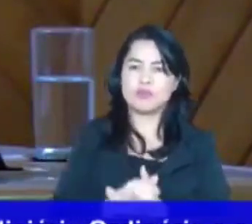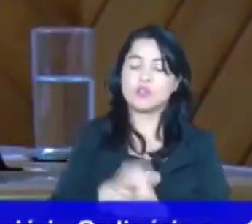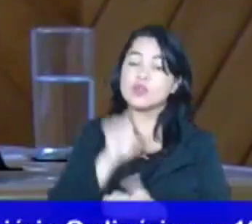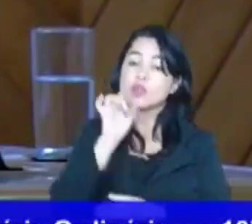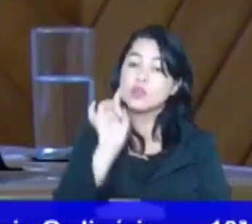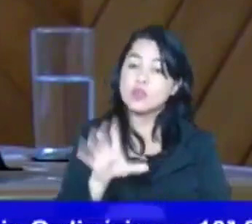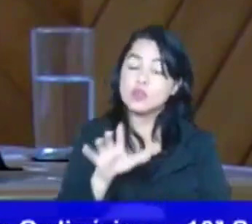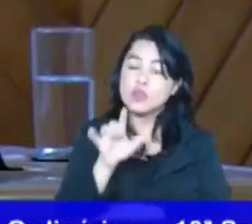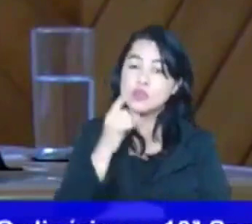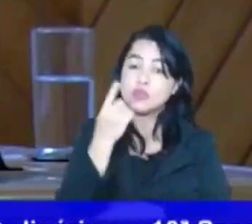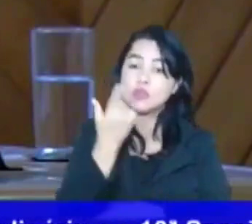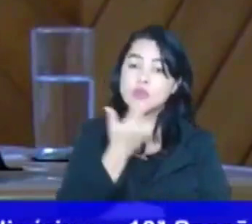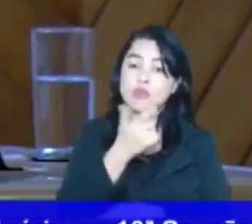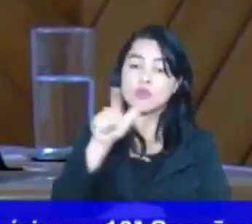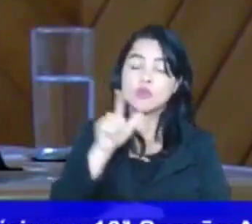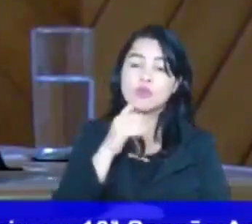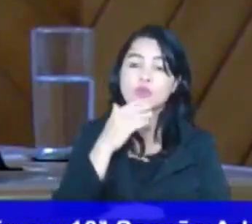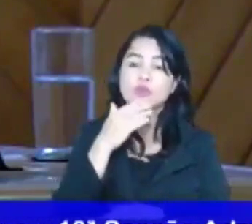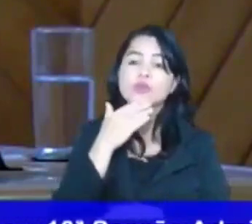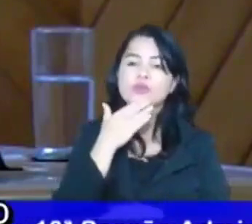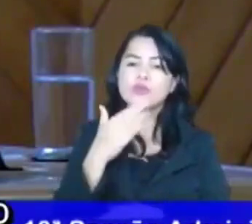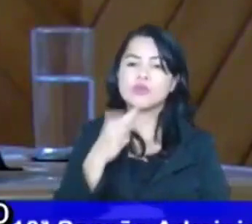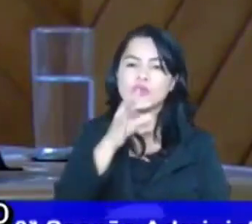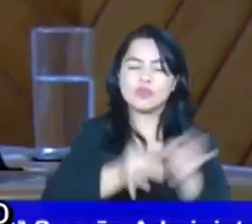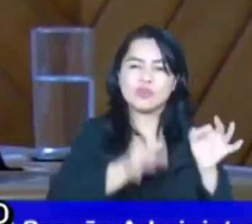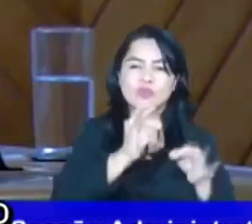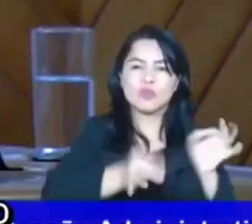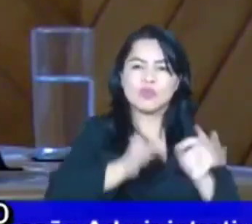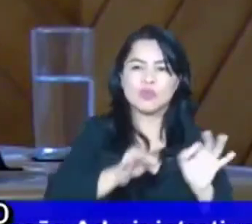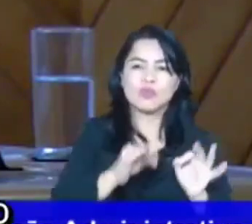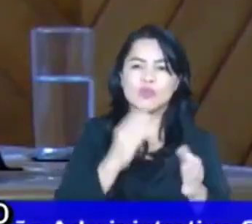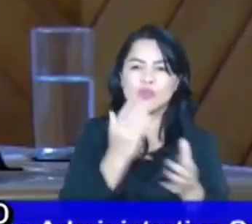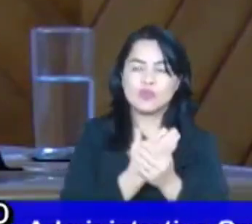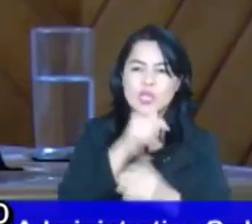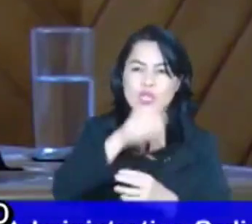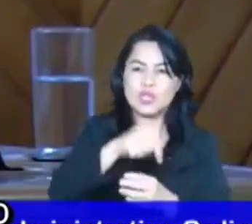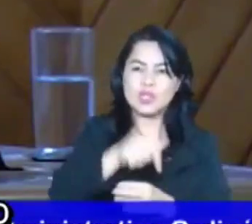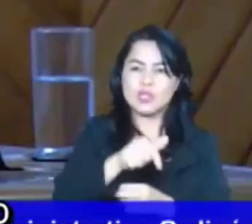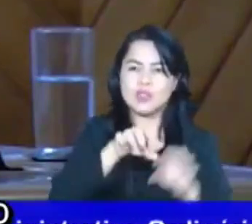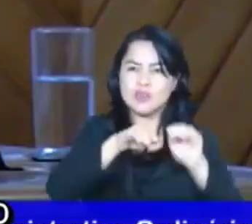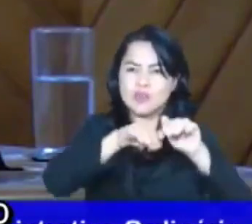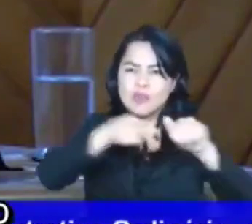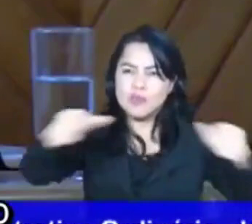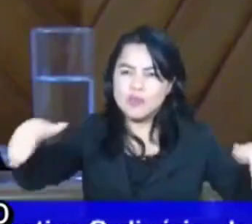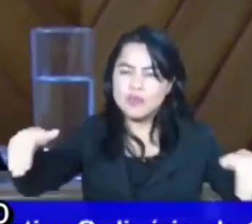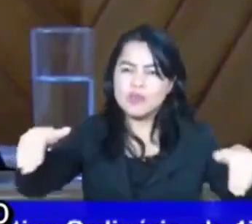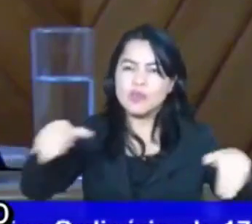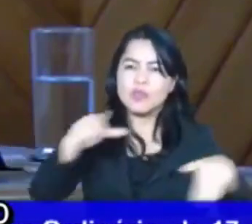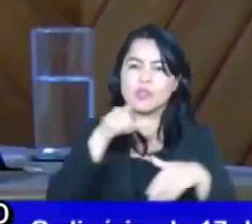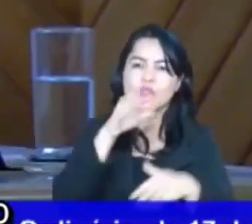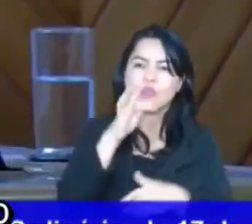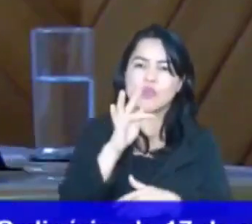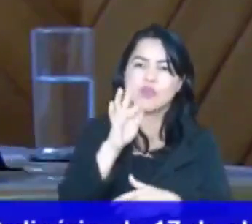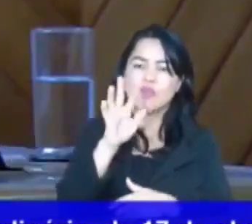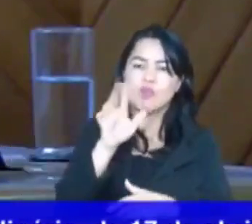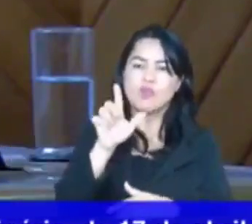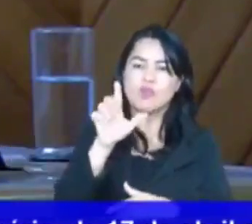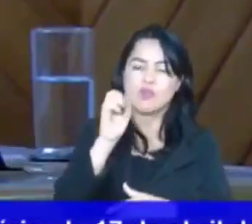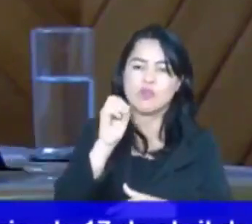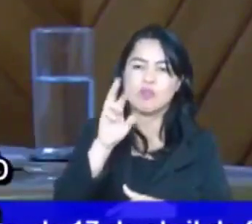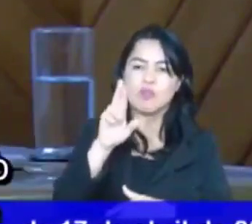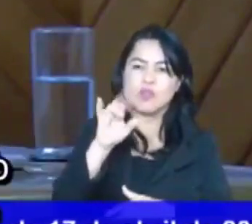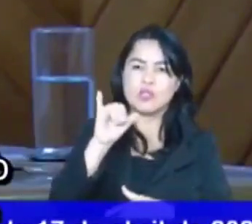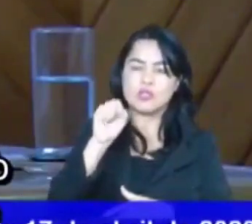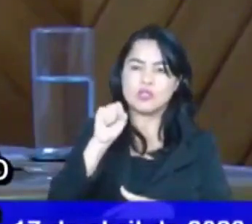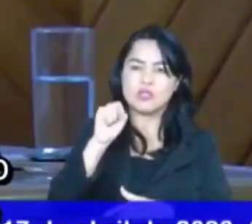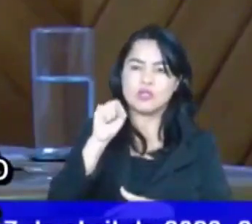um outro julgado que foi submetido ao nosso tribunal, exatamente o do Florisvaldo, não. aí